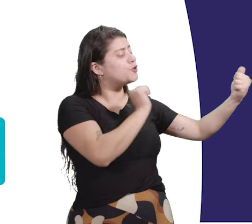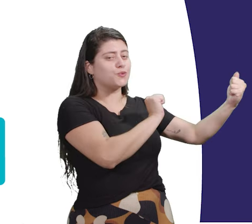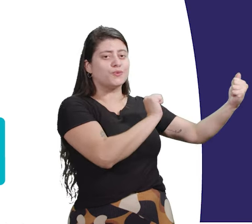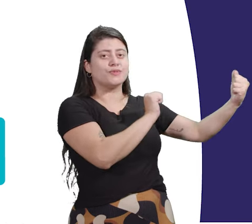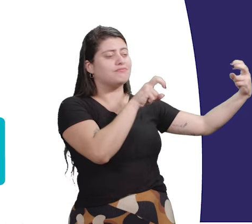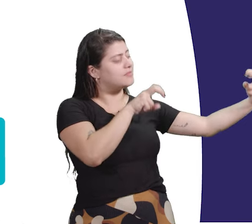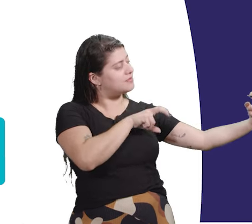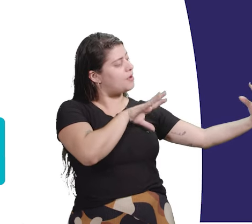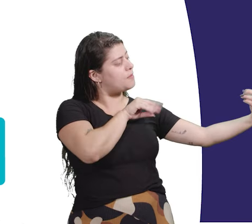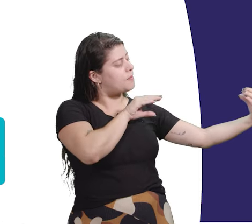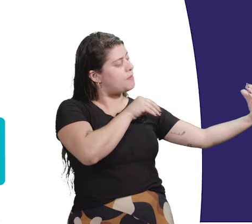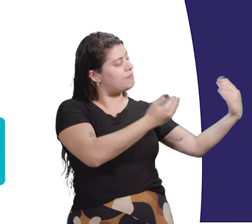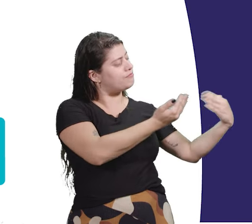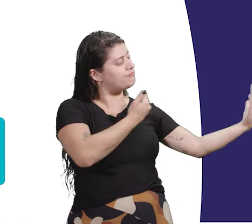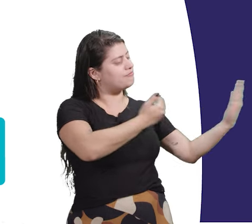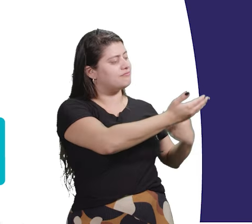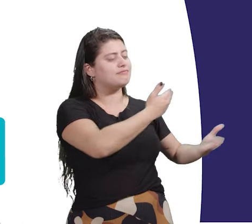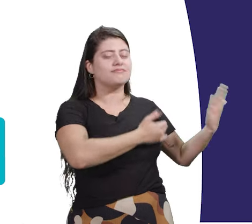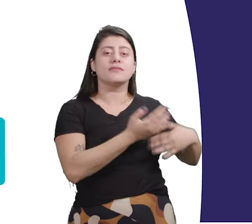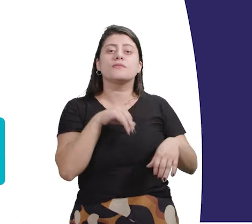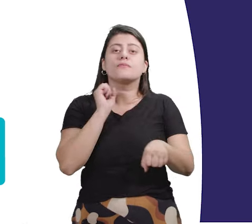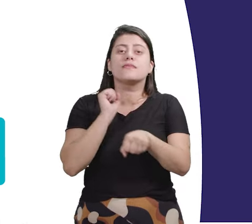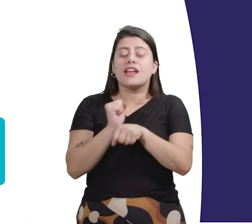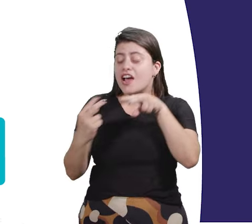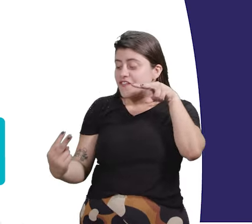pouquinho e de enxergar a sua criança.